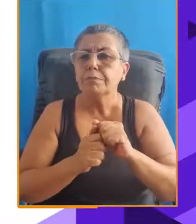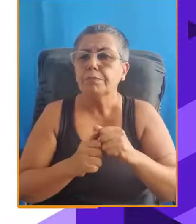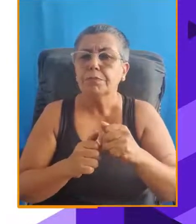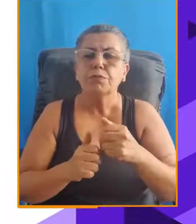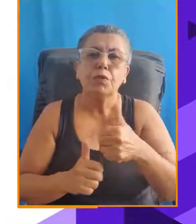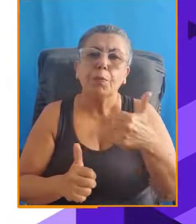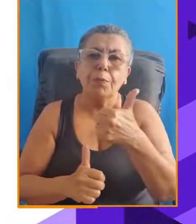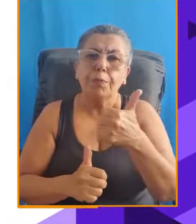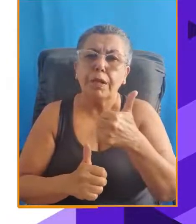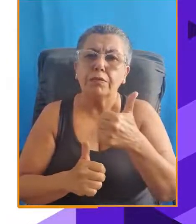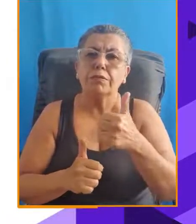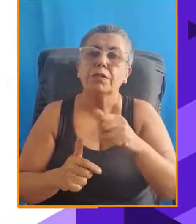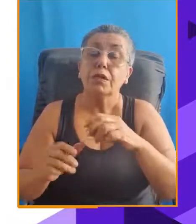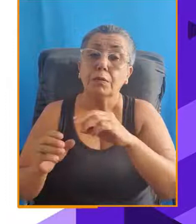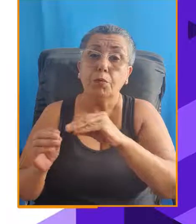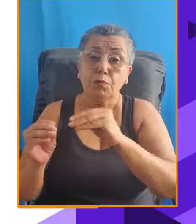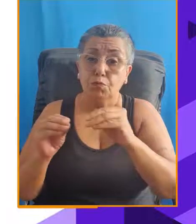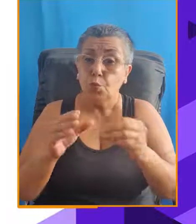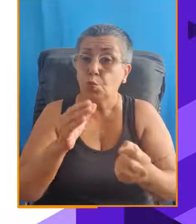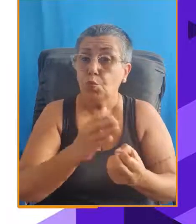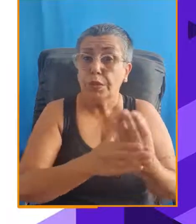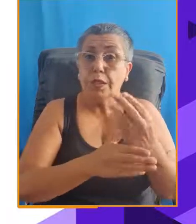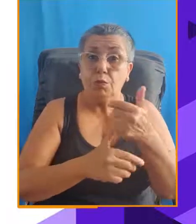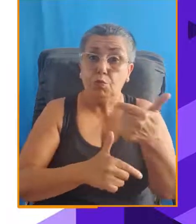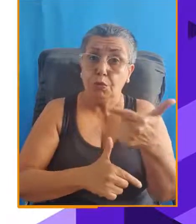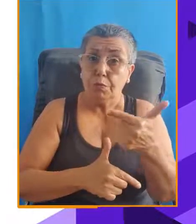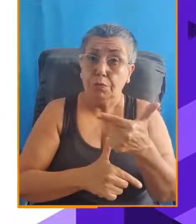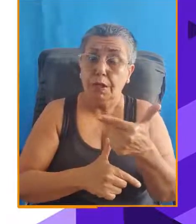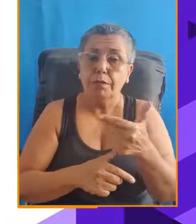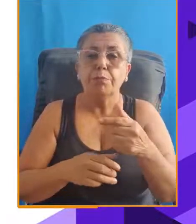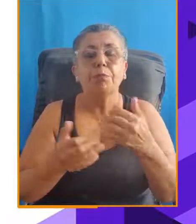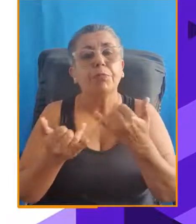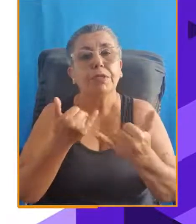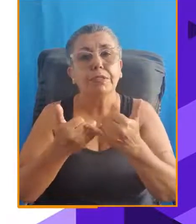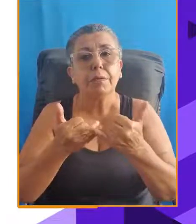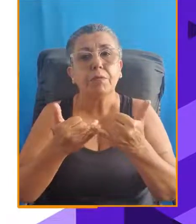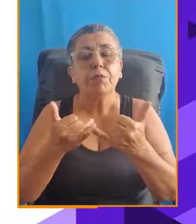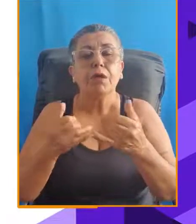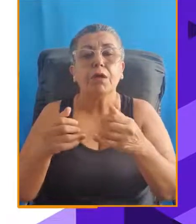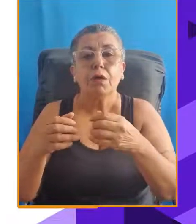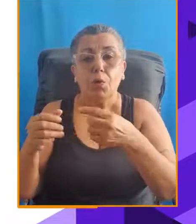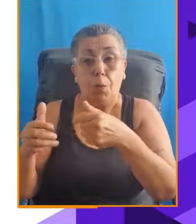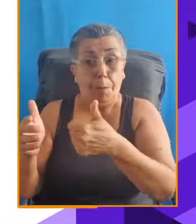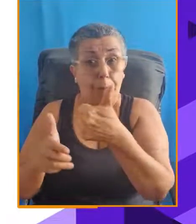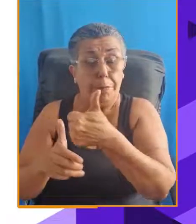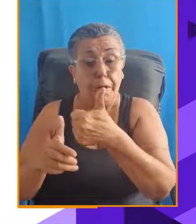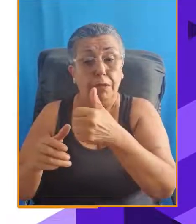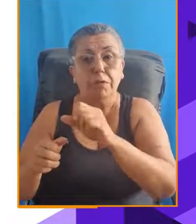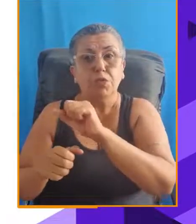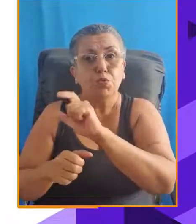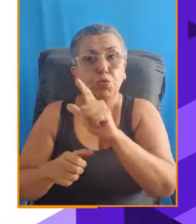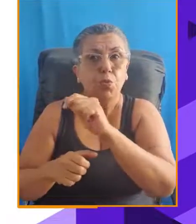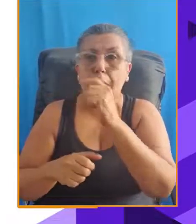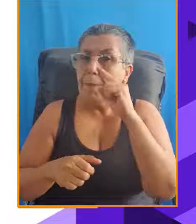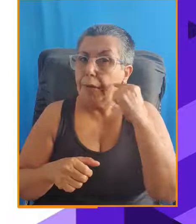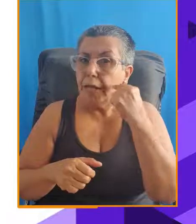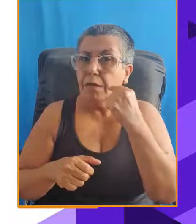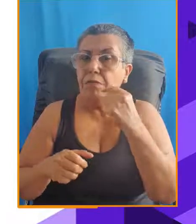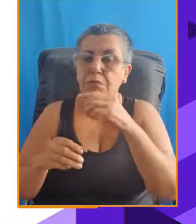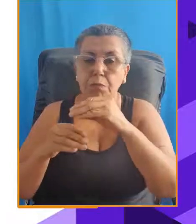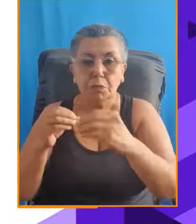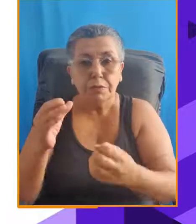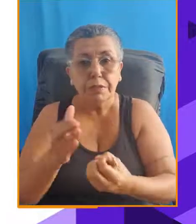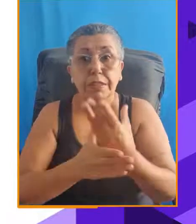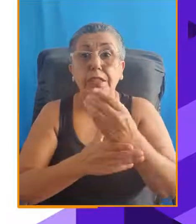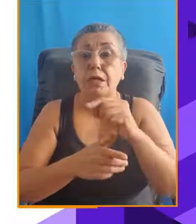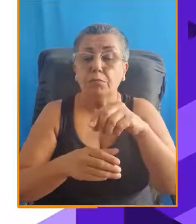origina os matizes secundários. Por exemplo, quando misturamos os matizes primários azul e amarelo, criamos